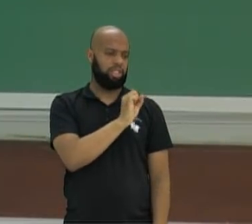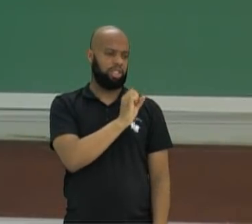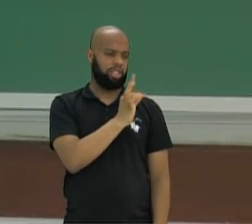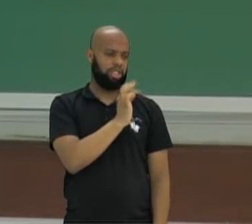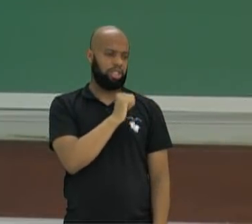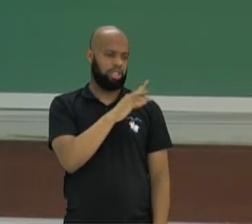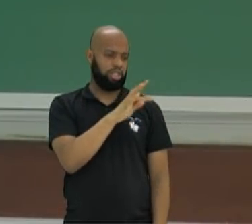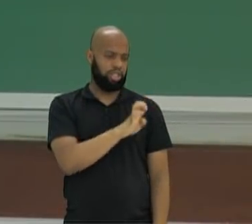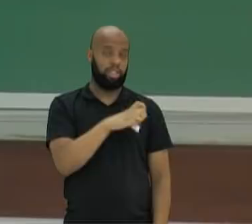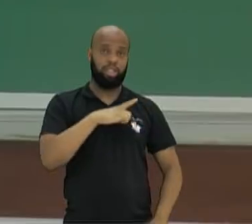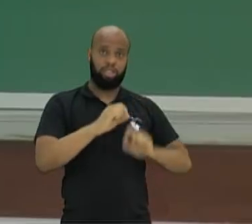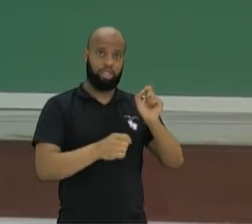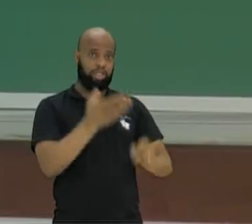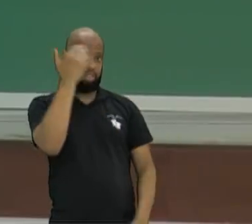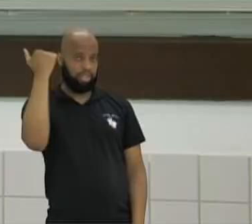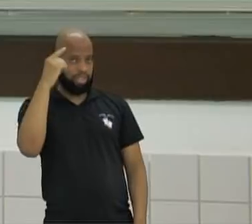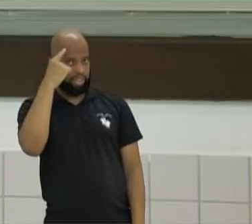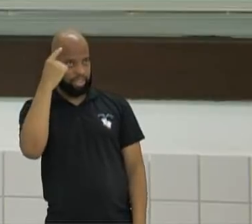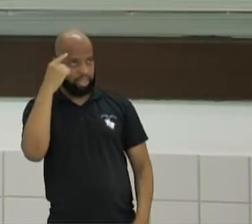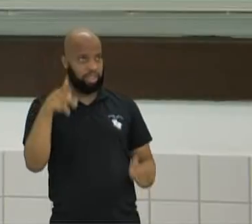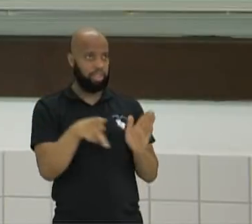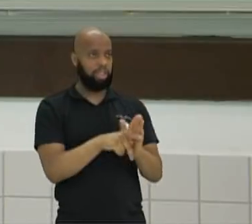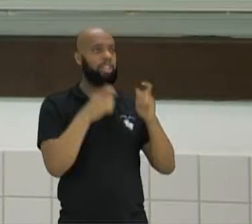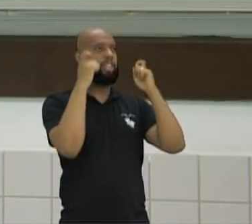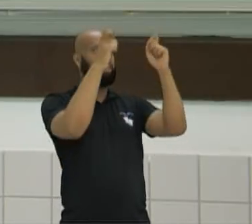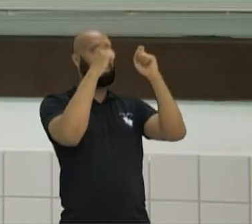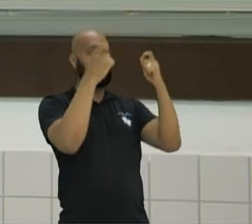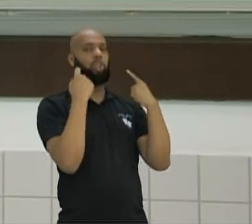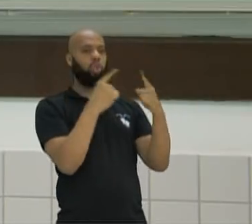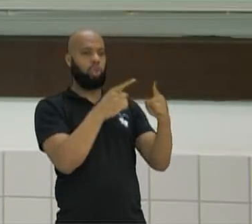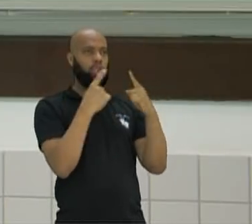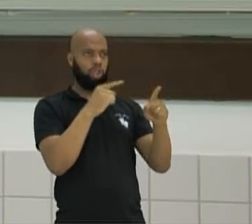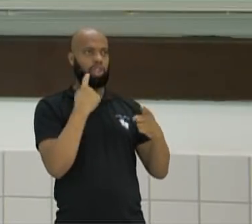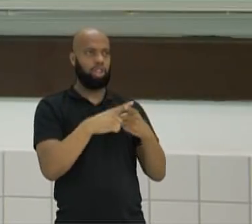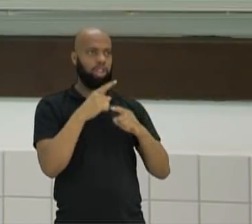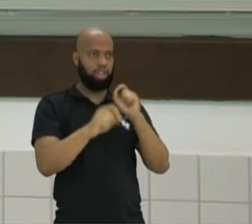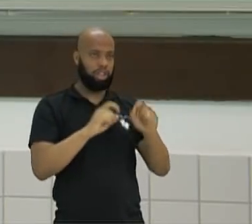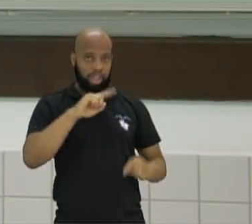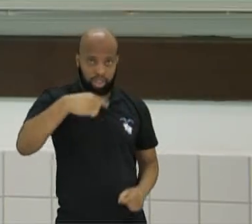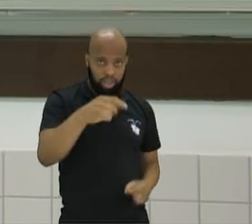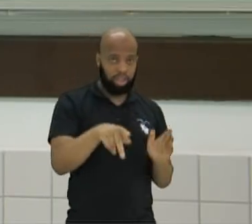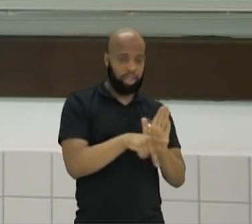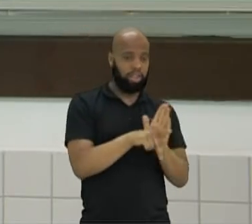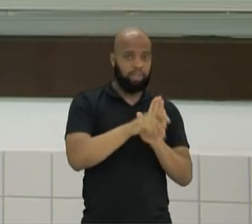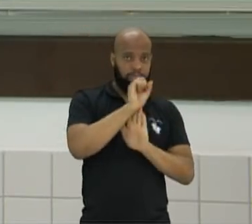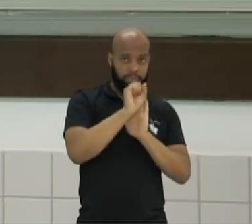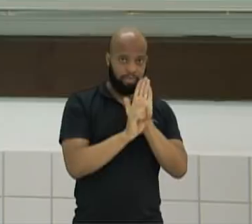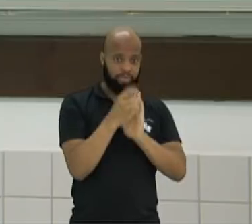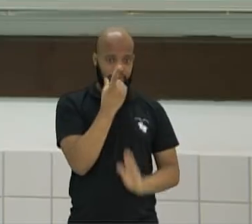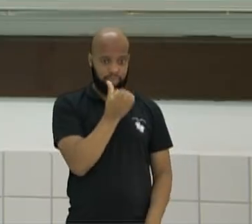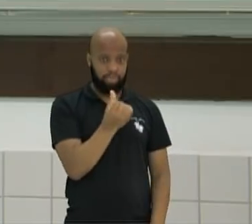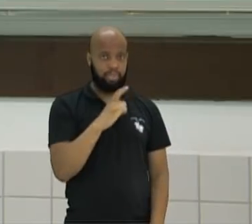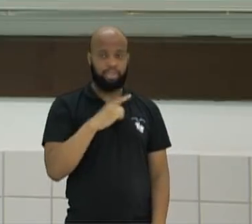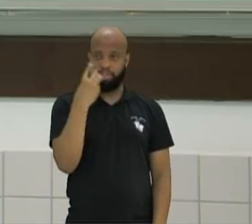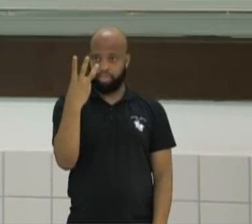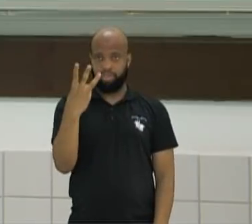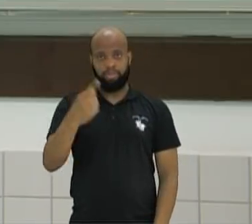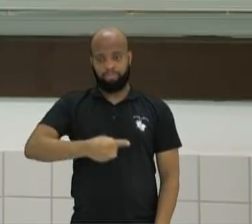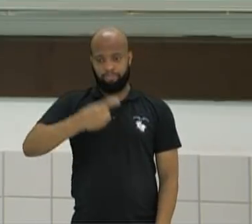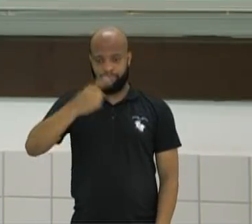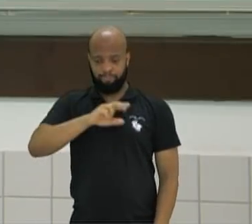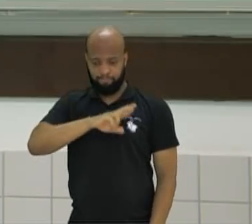origem, vocês lembram, vem da ideia de protestar. Nós vamos pegar ali, logo após o século XVI, as 3